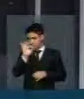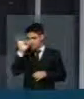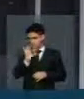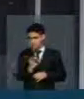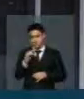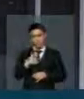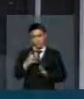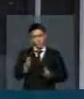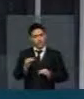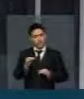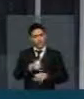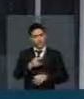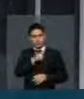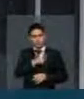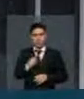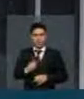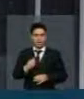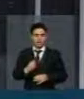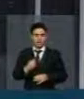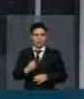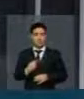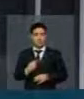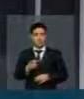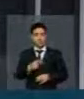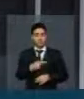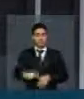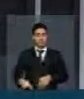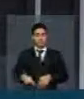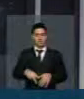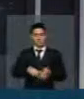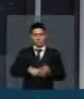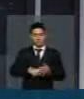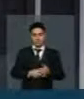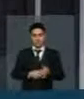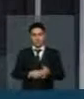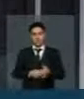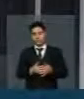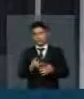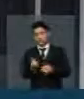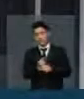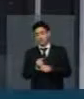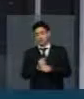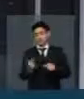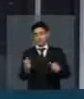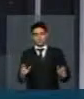a oportunidade de conviver como presidente do Sindicato de Soledade por seis anos.